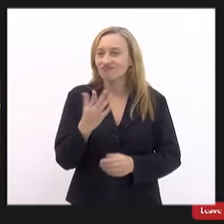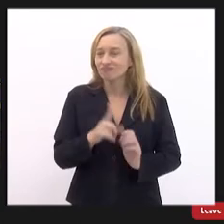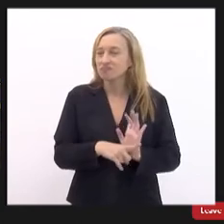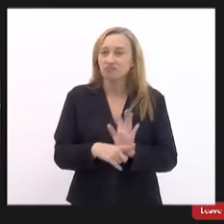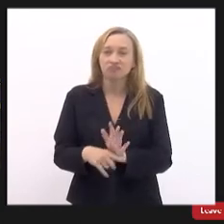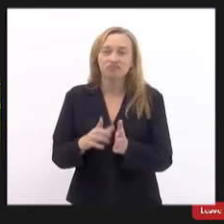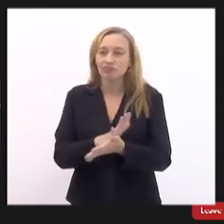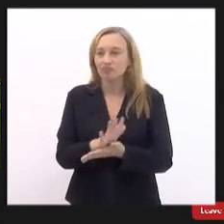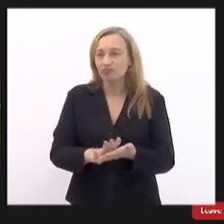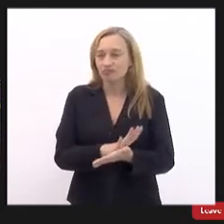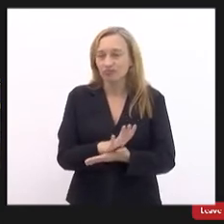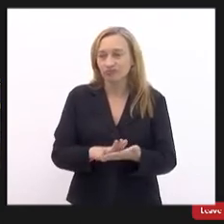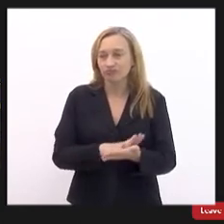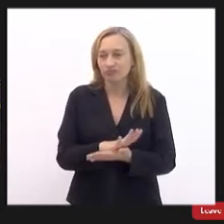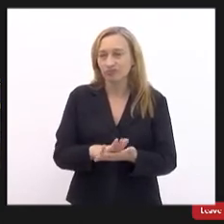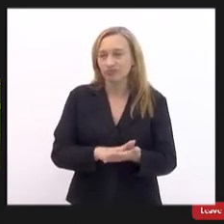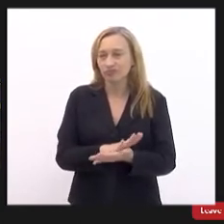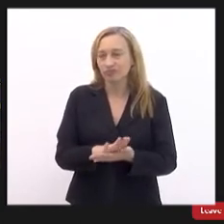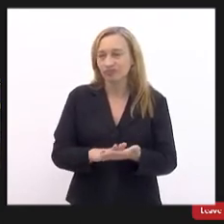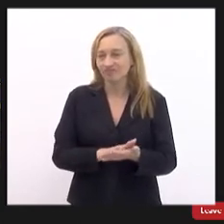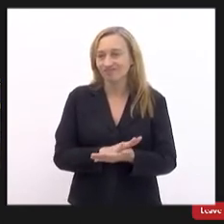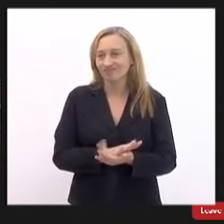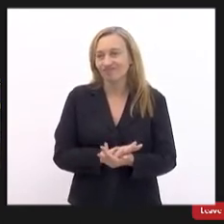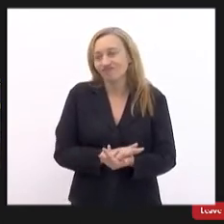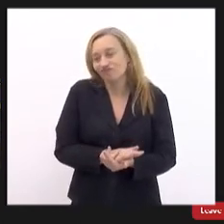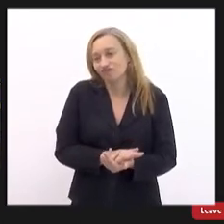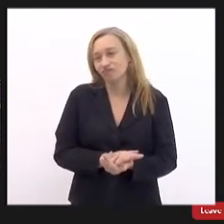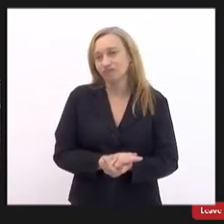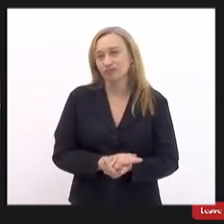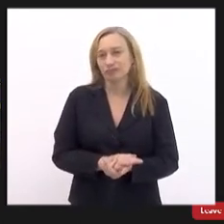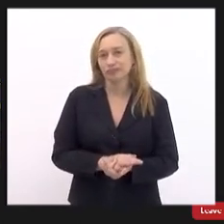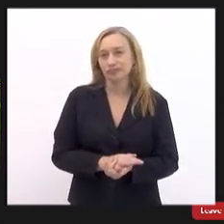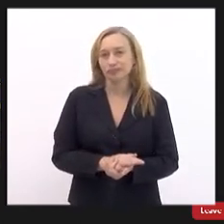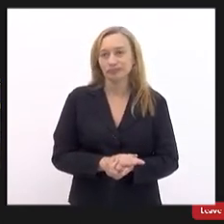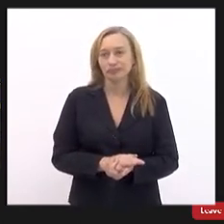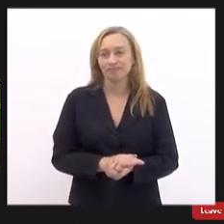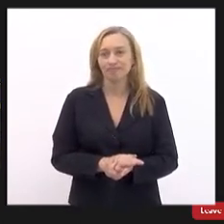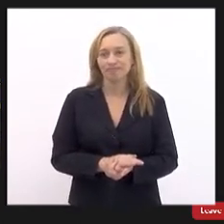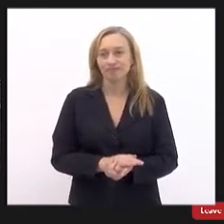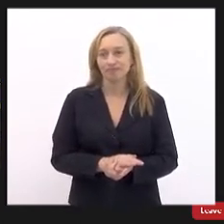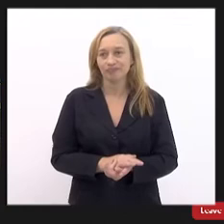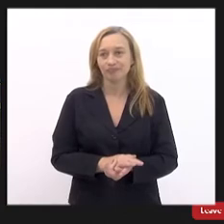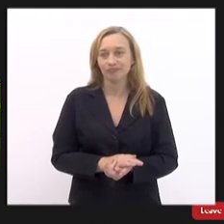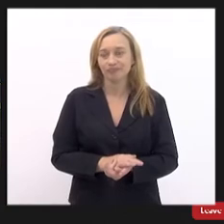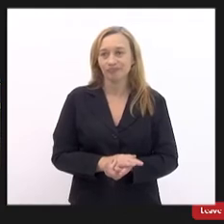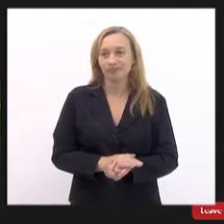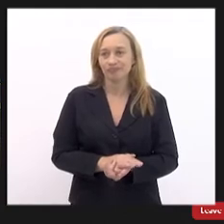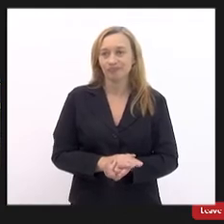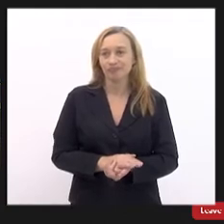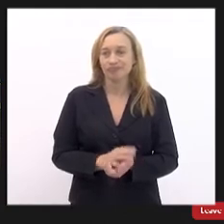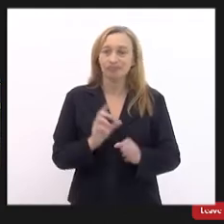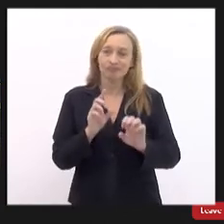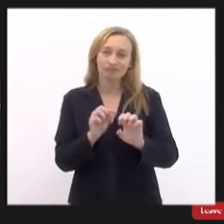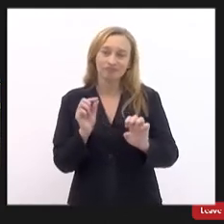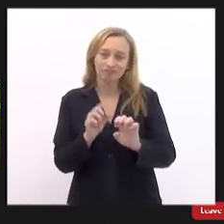auxílio de local nenhum, né? E são esses empreendimentos